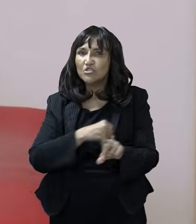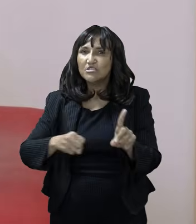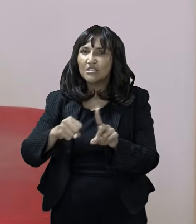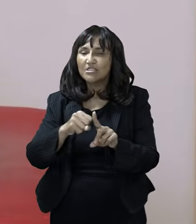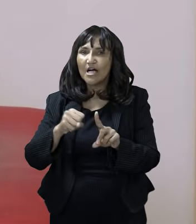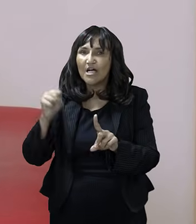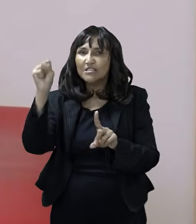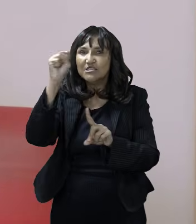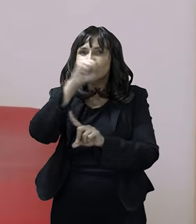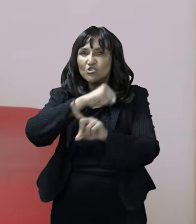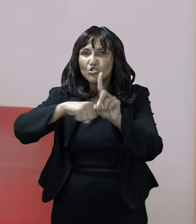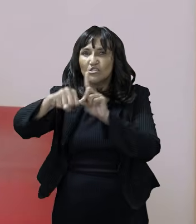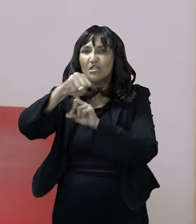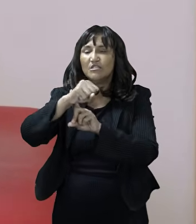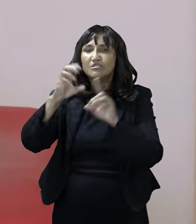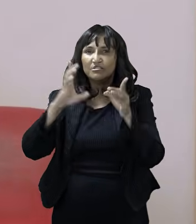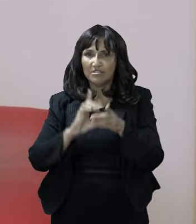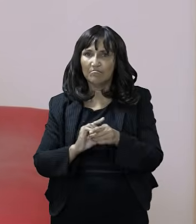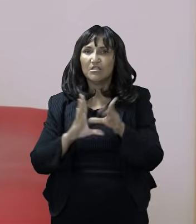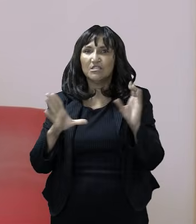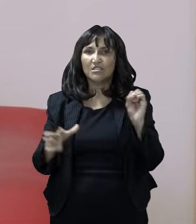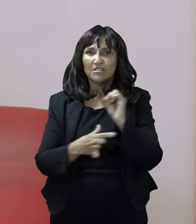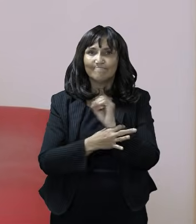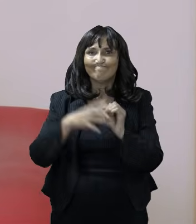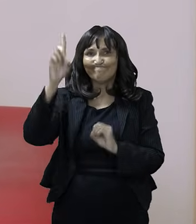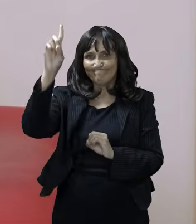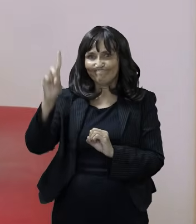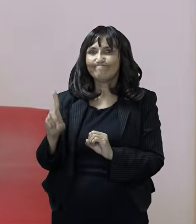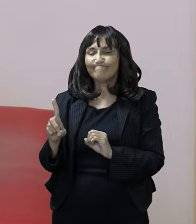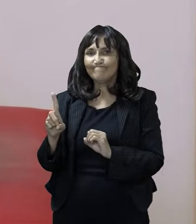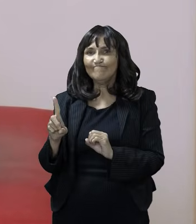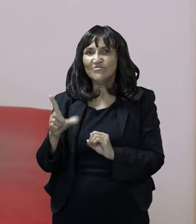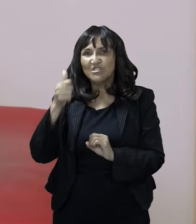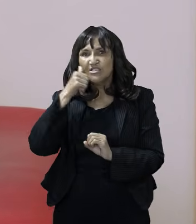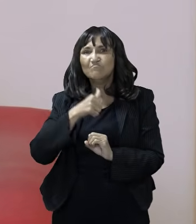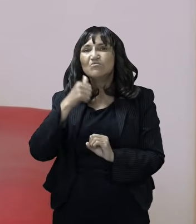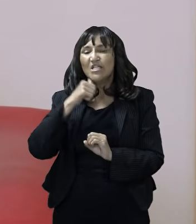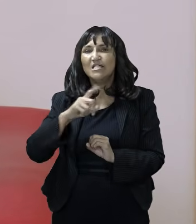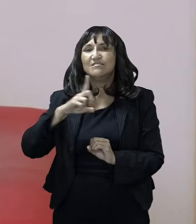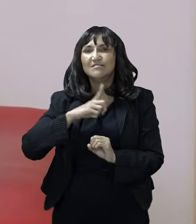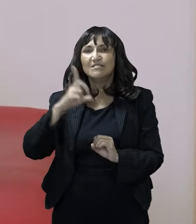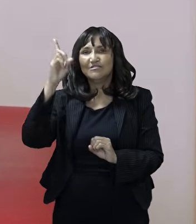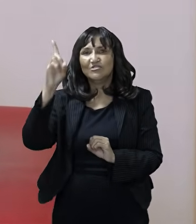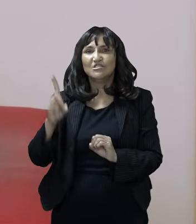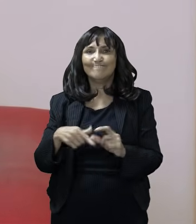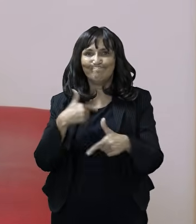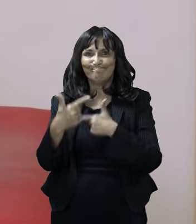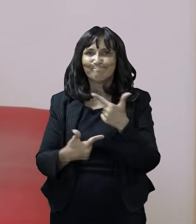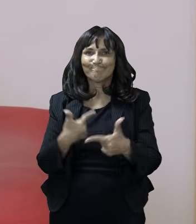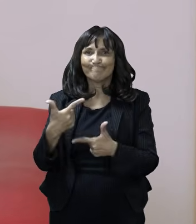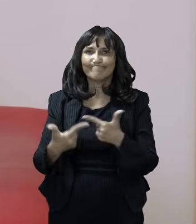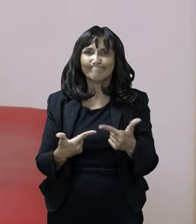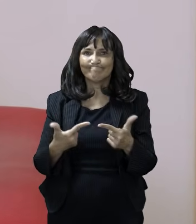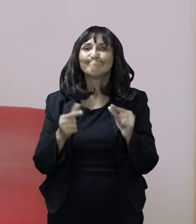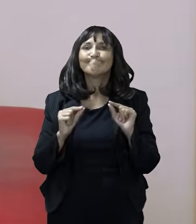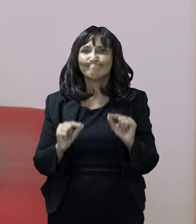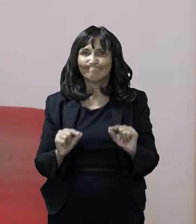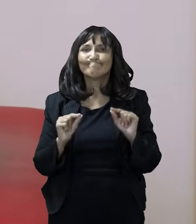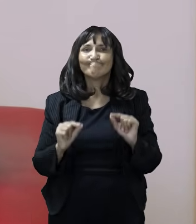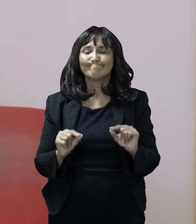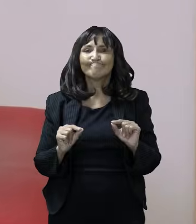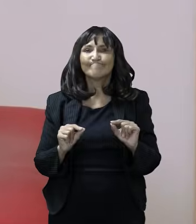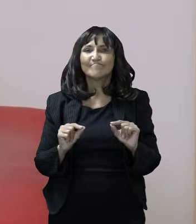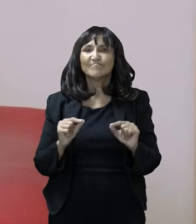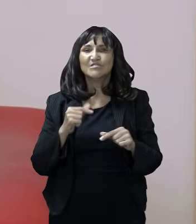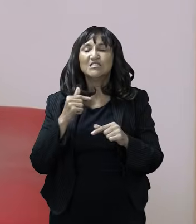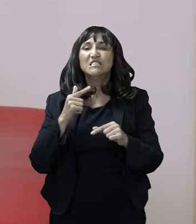socialista, democrática, que garanta direitos, que as mulheres tenham direito ao trabalho, ao trabalho, mas também com